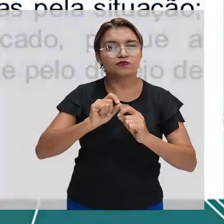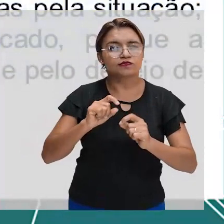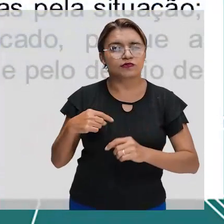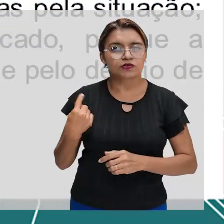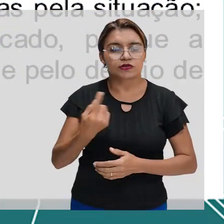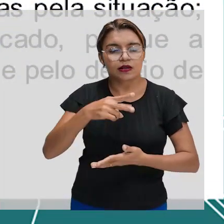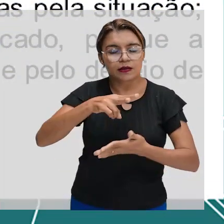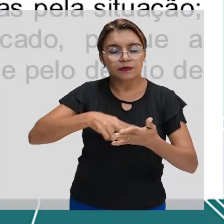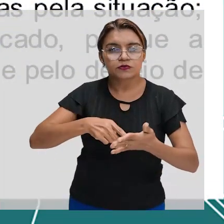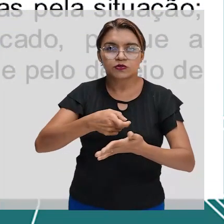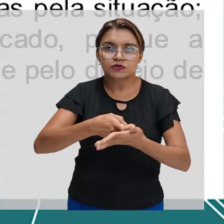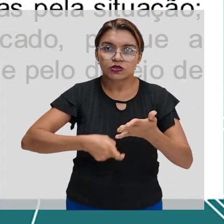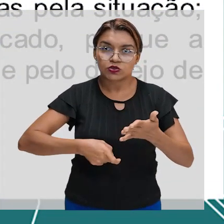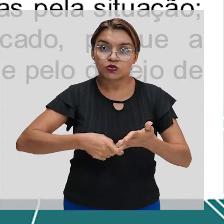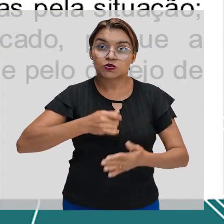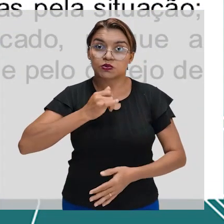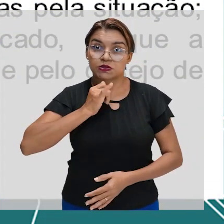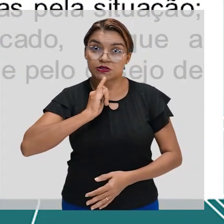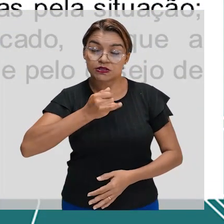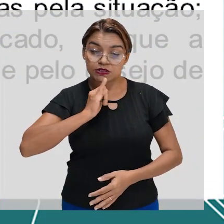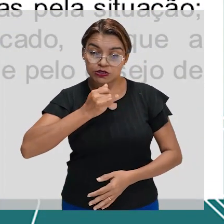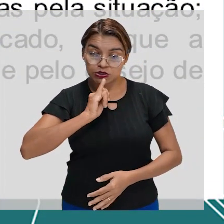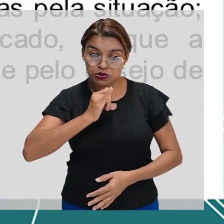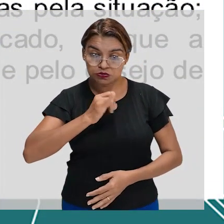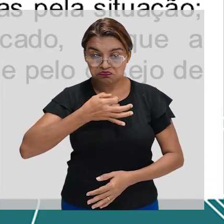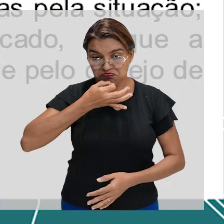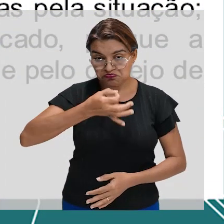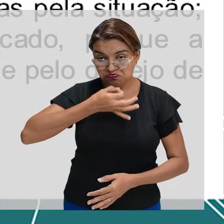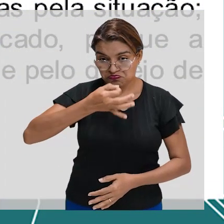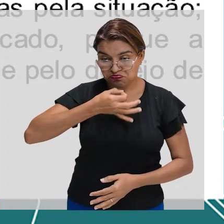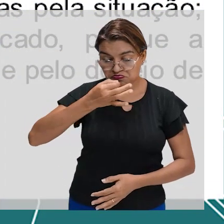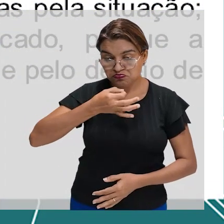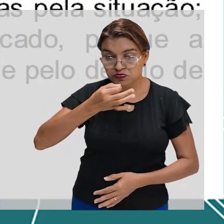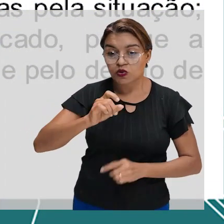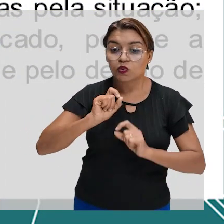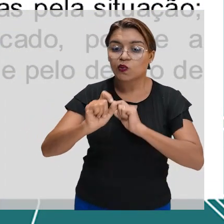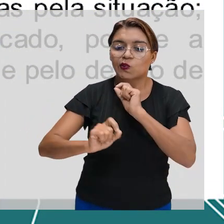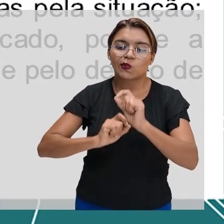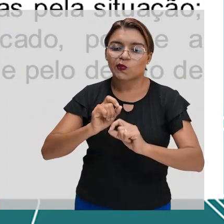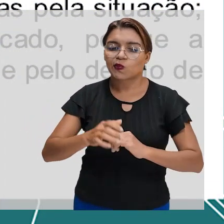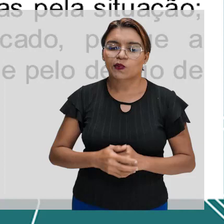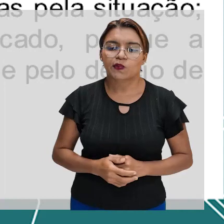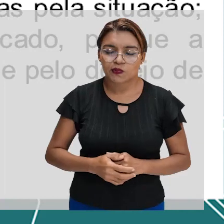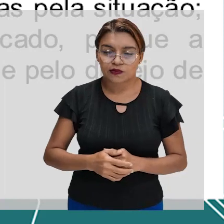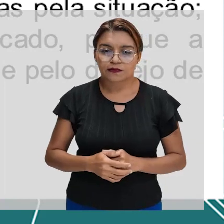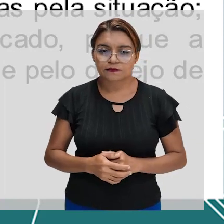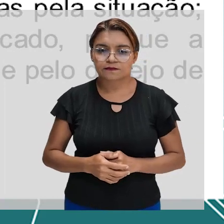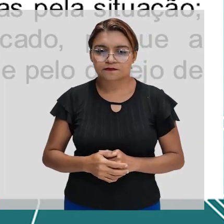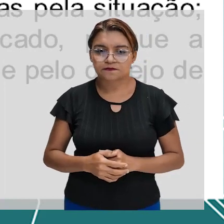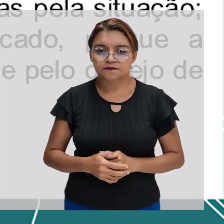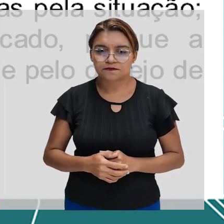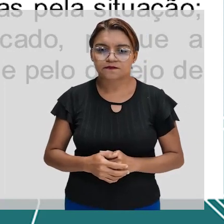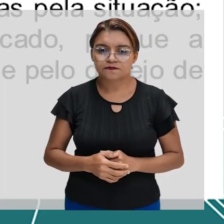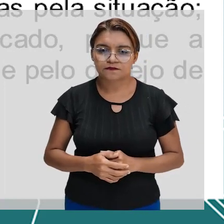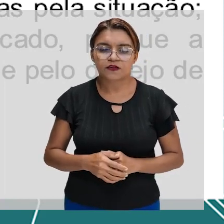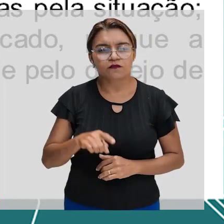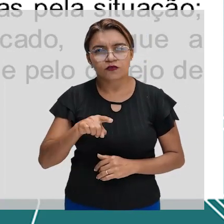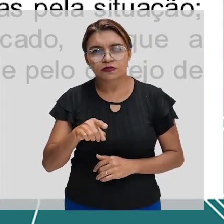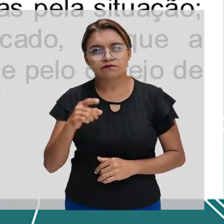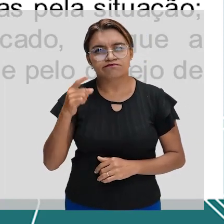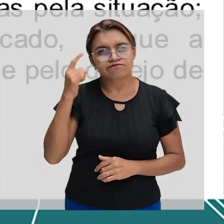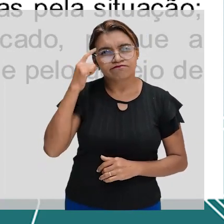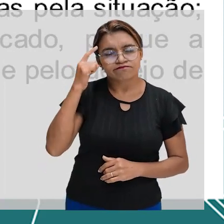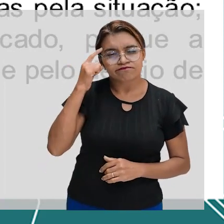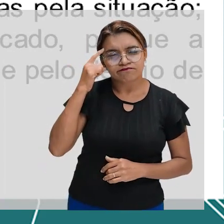tá que é um texto crítico nós vamos fazer o quê é correto afirmar sobre as duas obras que você já tem mais ou menos